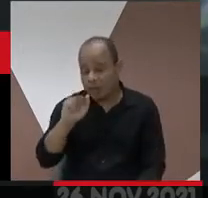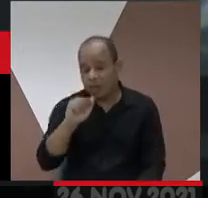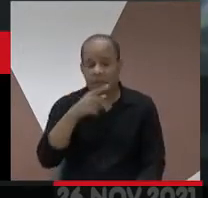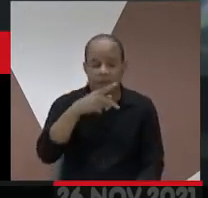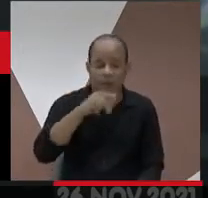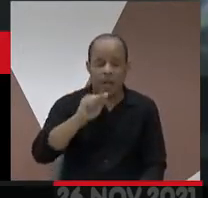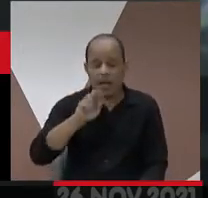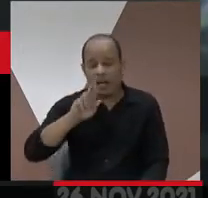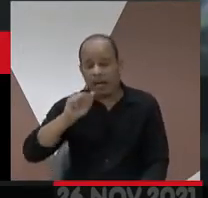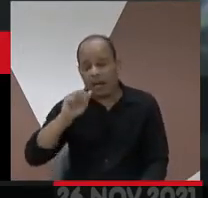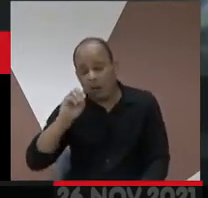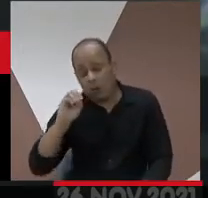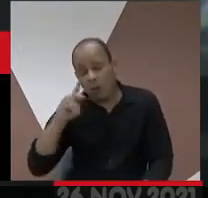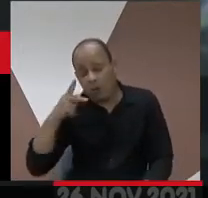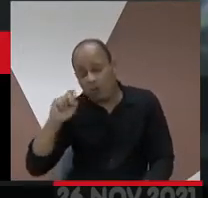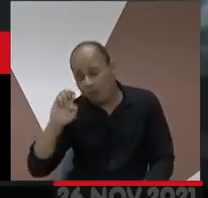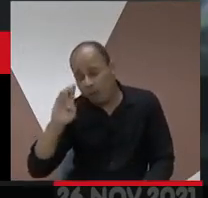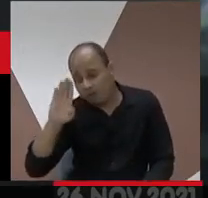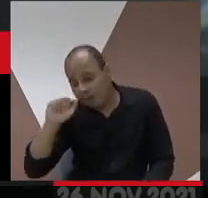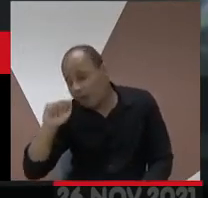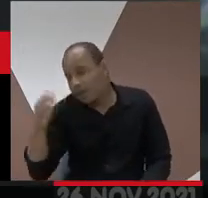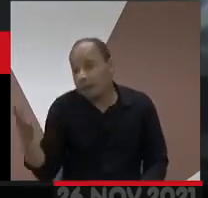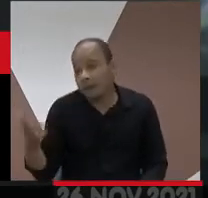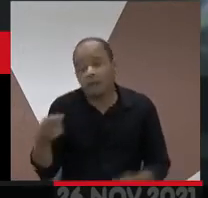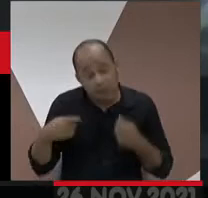Paropeba. Entretanto, foi